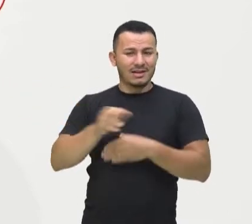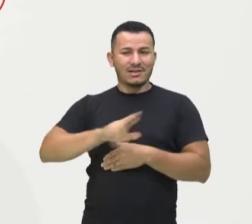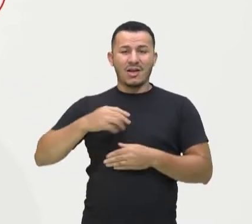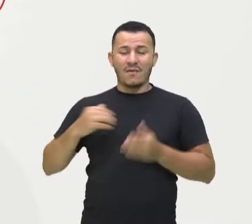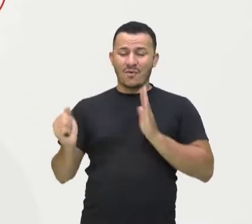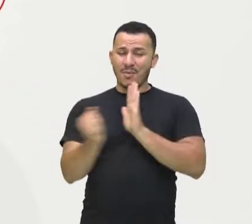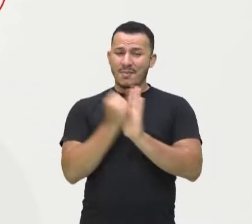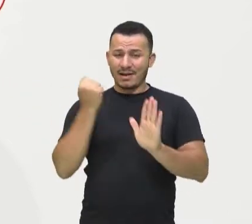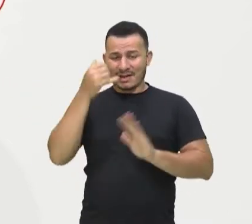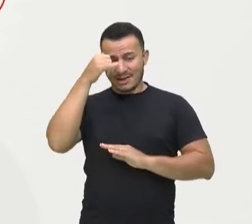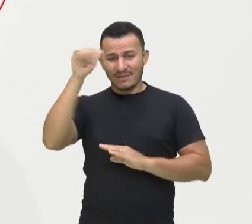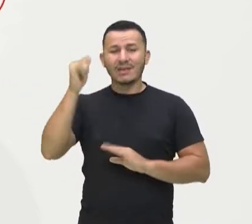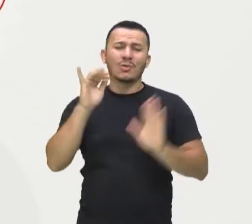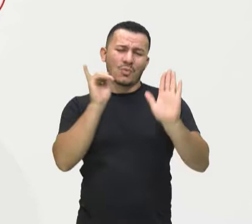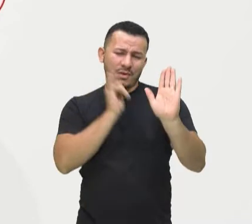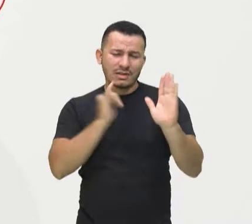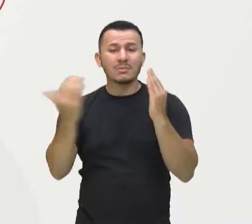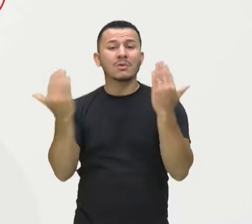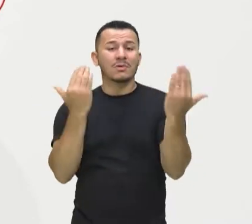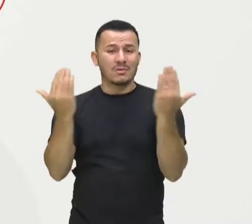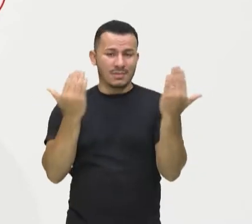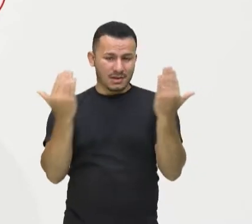apagar aqui para isso aí, só é para a gente perceber